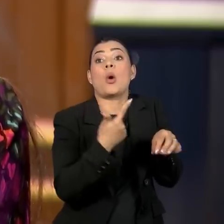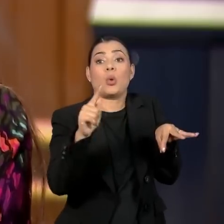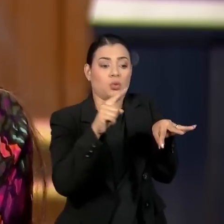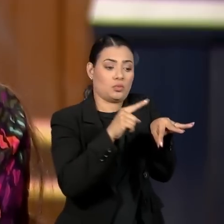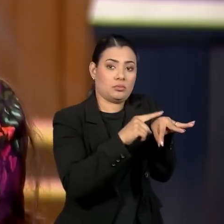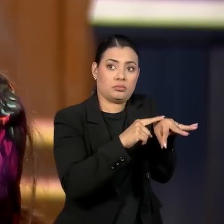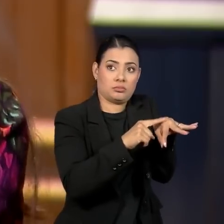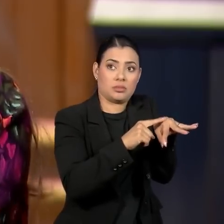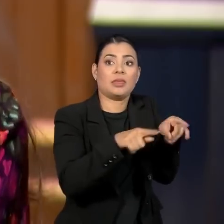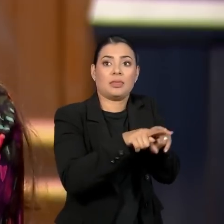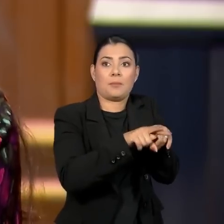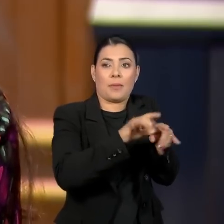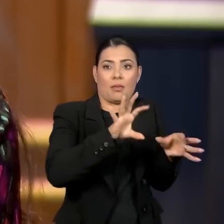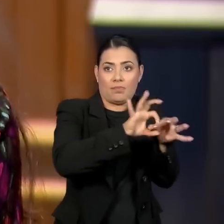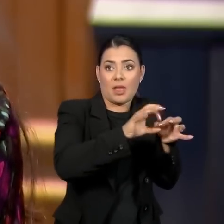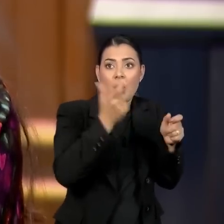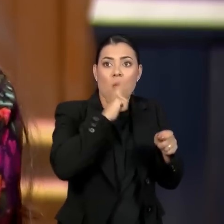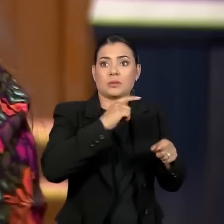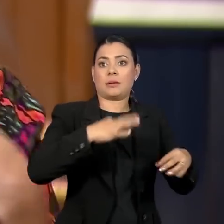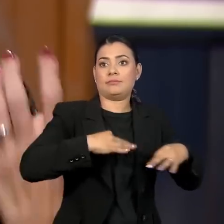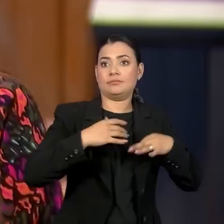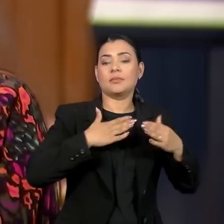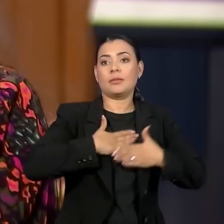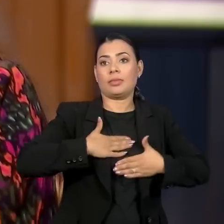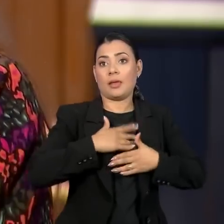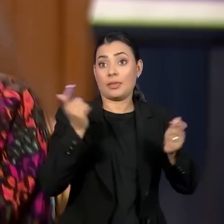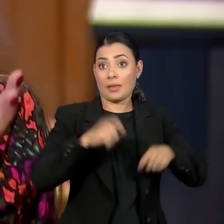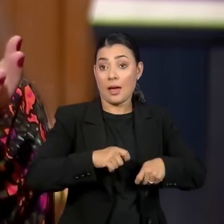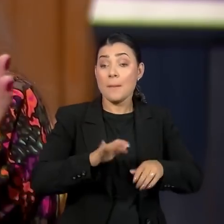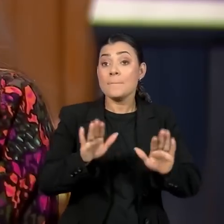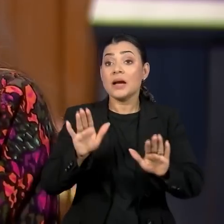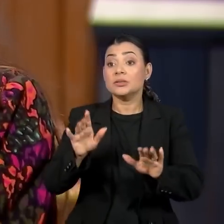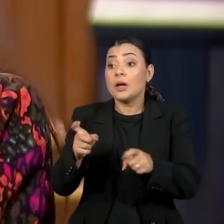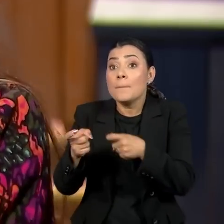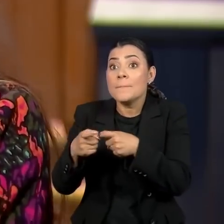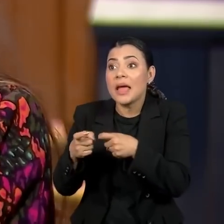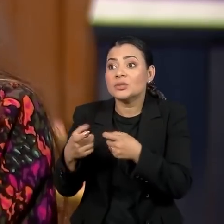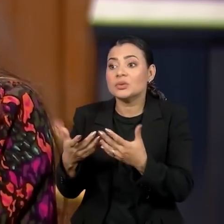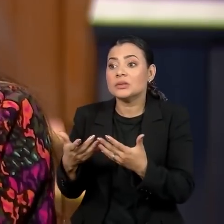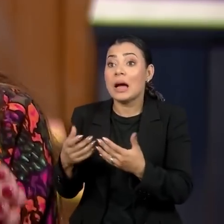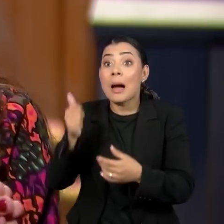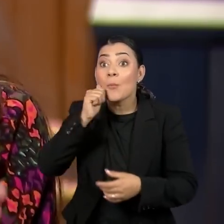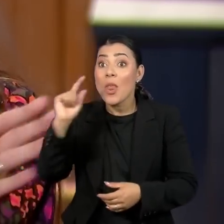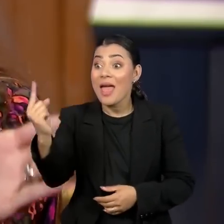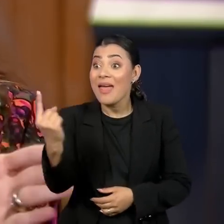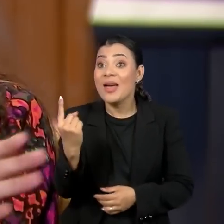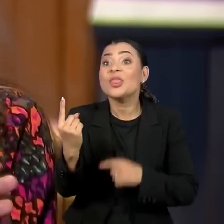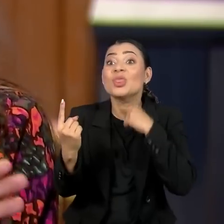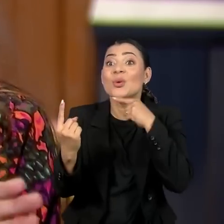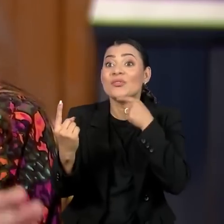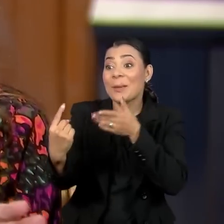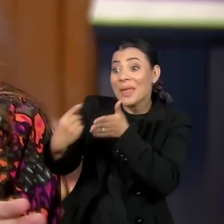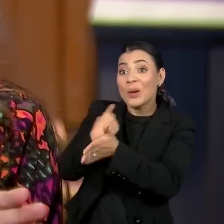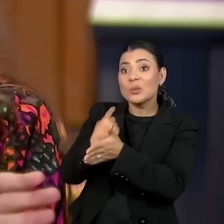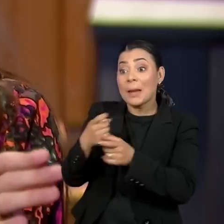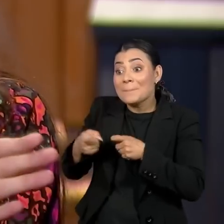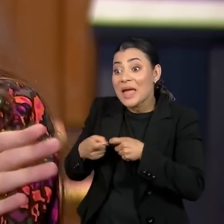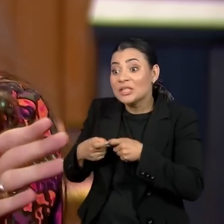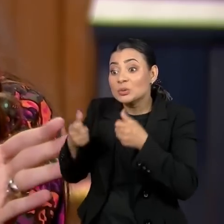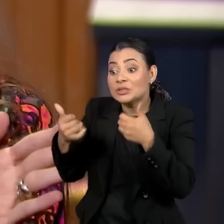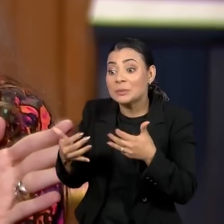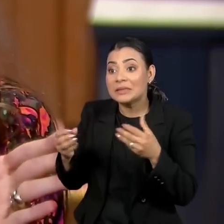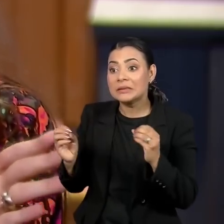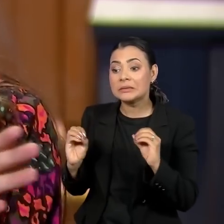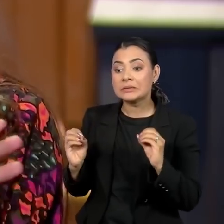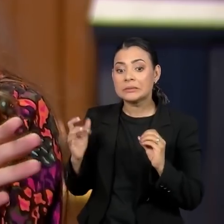clitóris. Então, se ele chega com essa queixa lá e ele não é capaz de dizer para ela, olha só, aqui dentro do seu canal vaginal, quanto